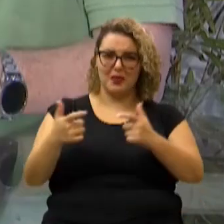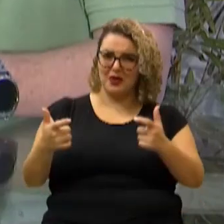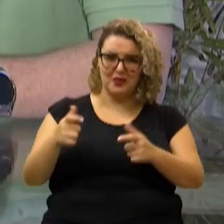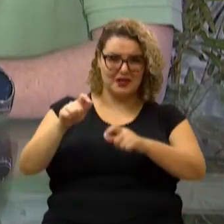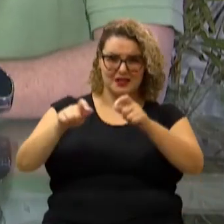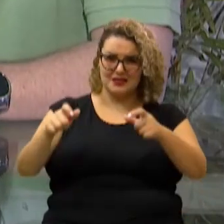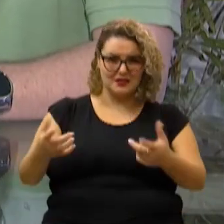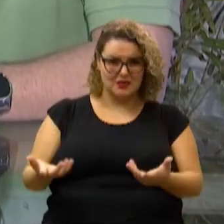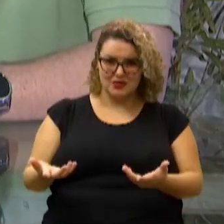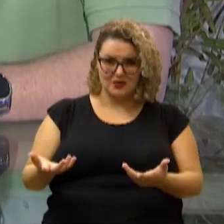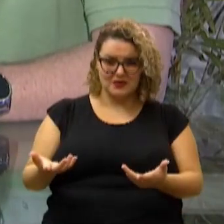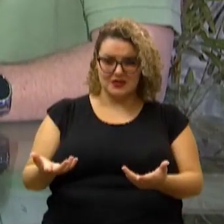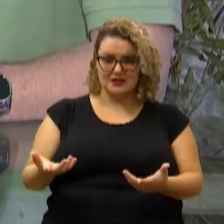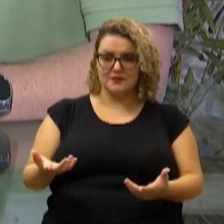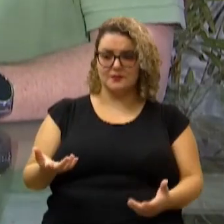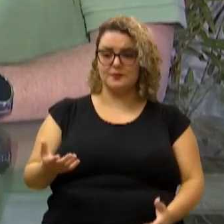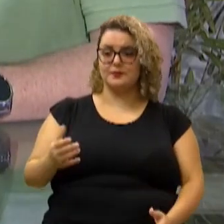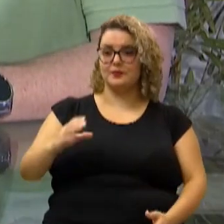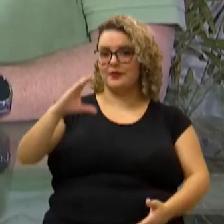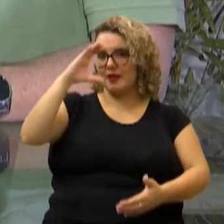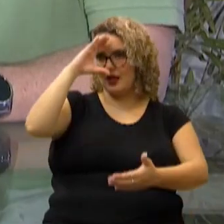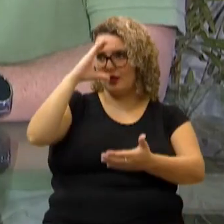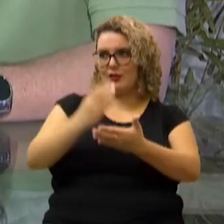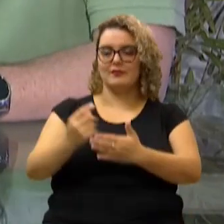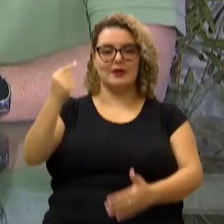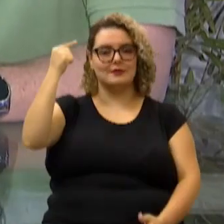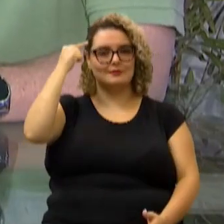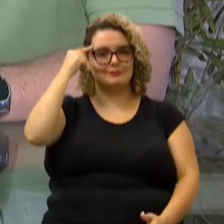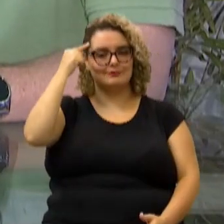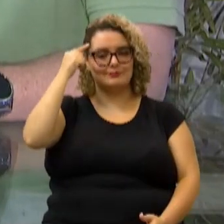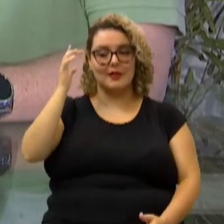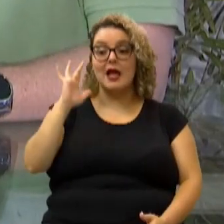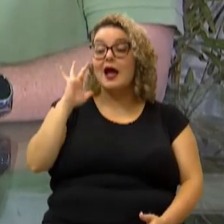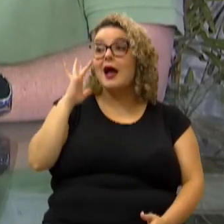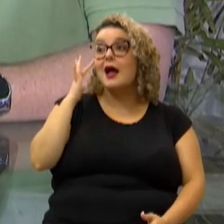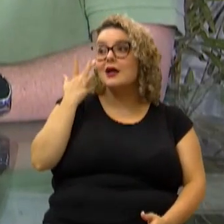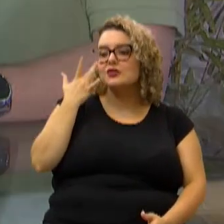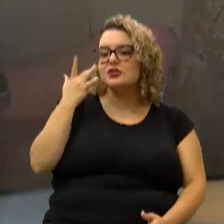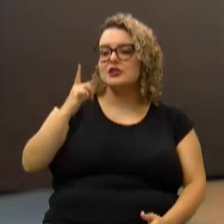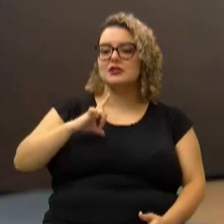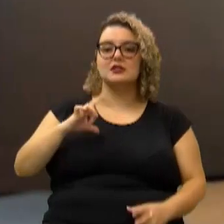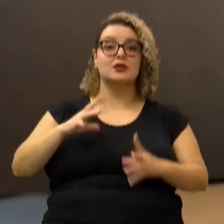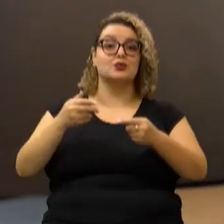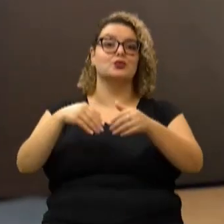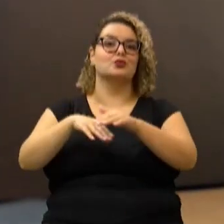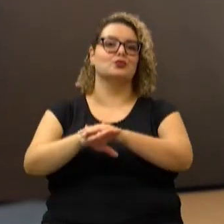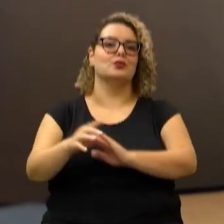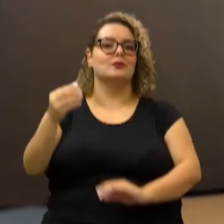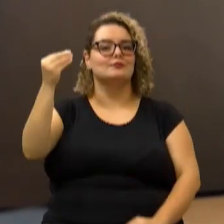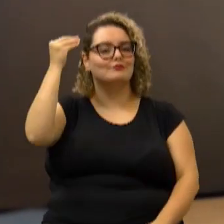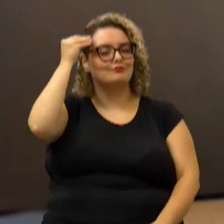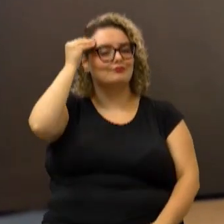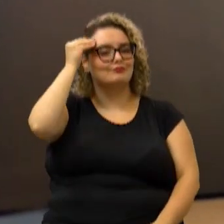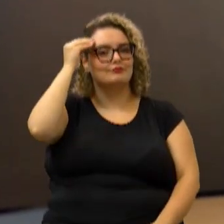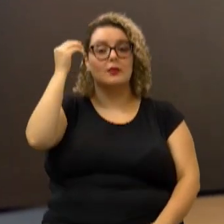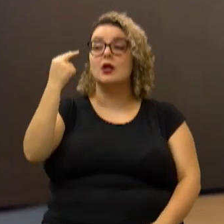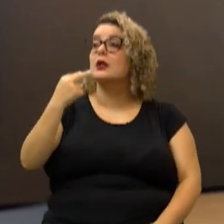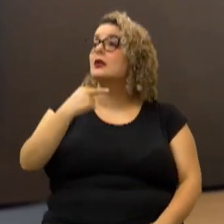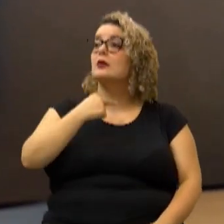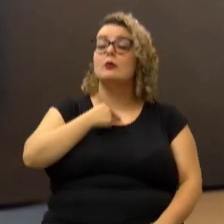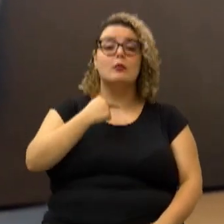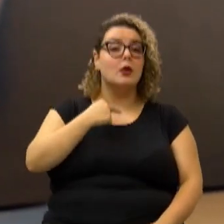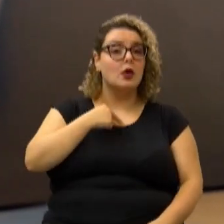pela grande maioria das pessoas é confiar na cabeça é achar que tem tudo guardado na cabeça